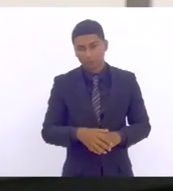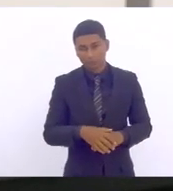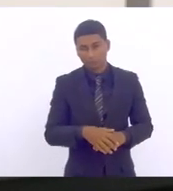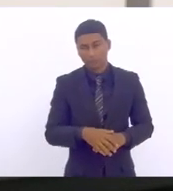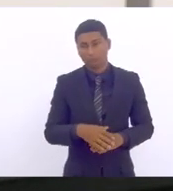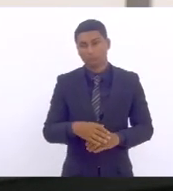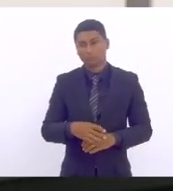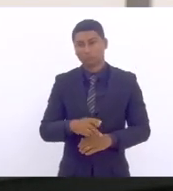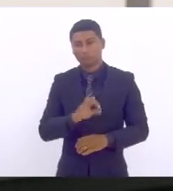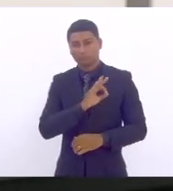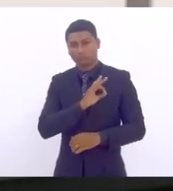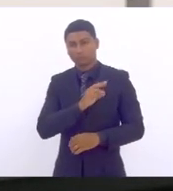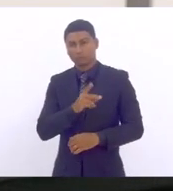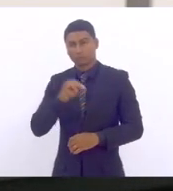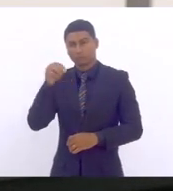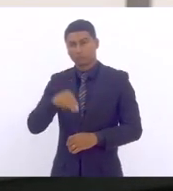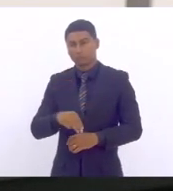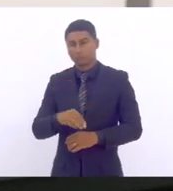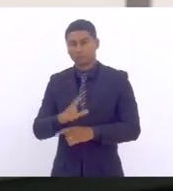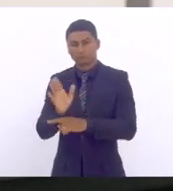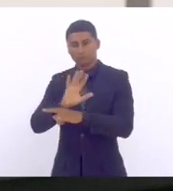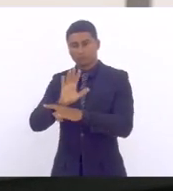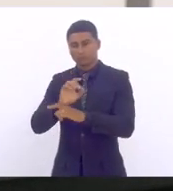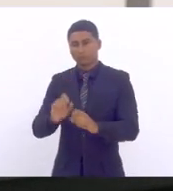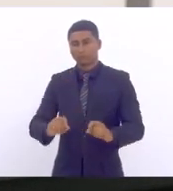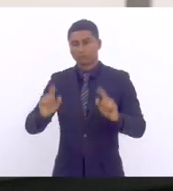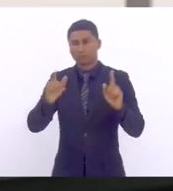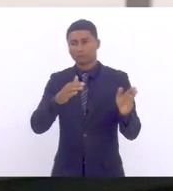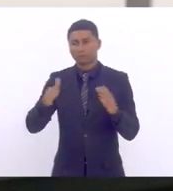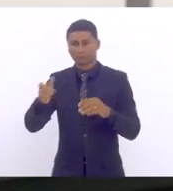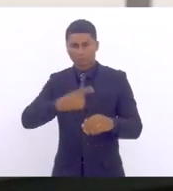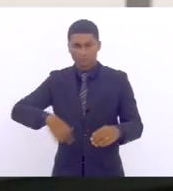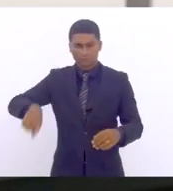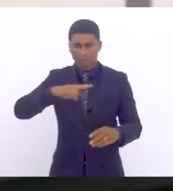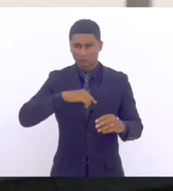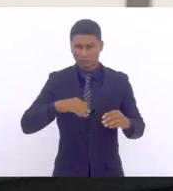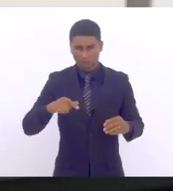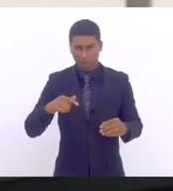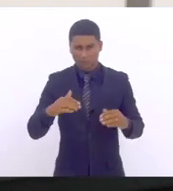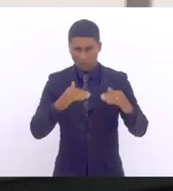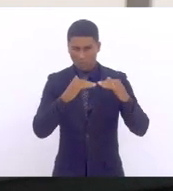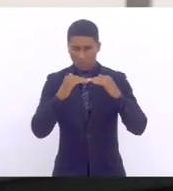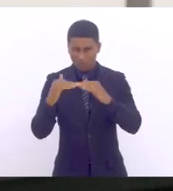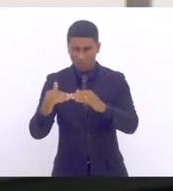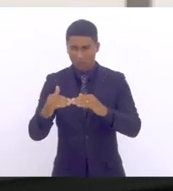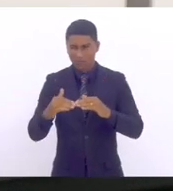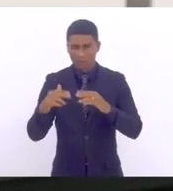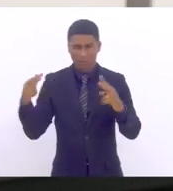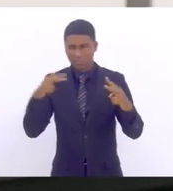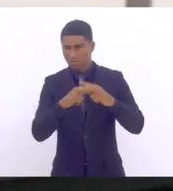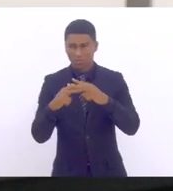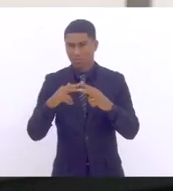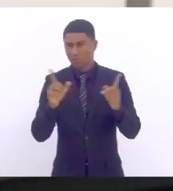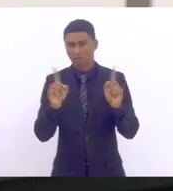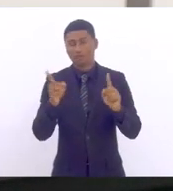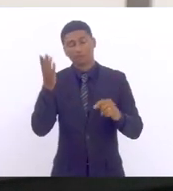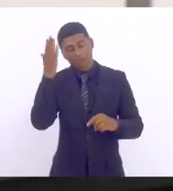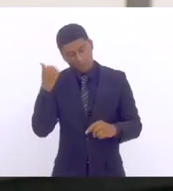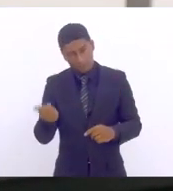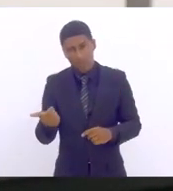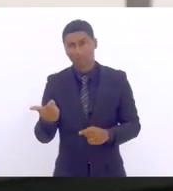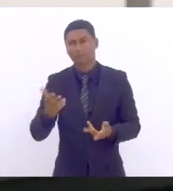que a Polícia Militar mostrar ali, a gente não compactua desses atos. Nós sabemos que as torcidas organizadas têm uma